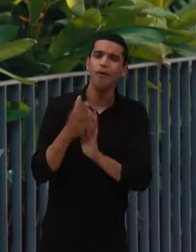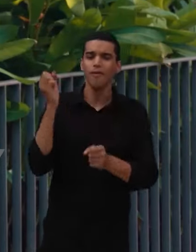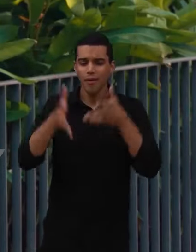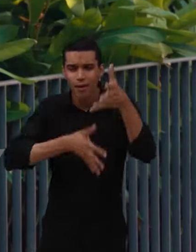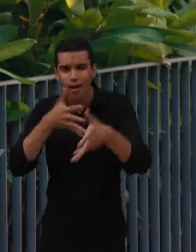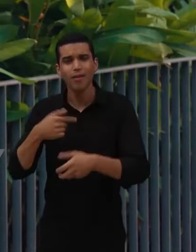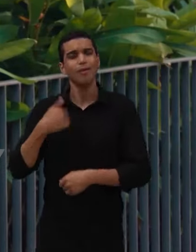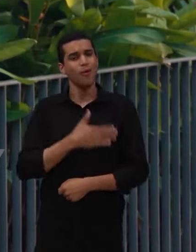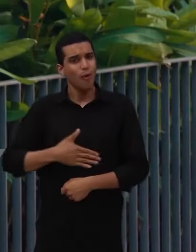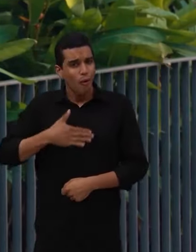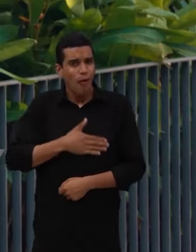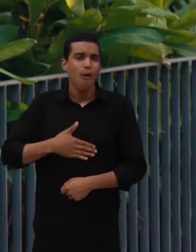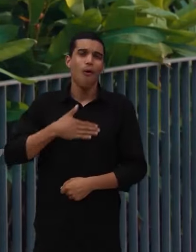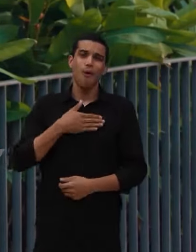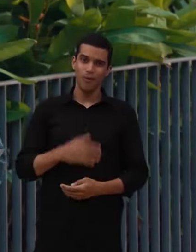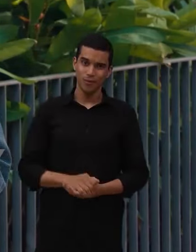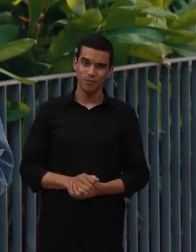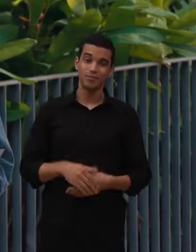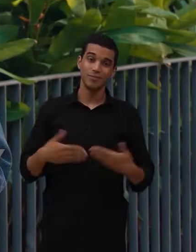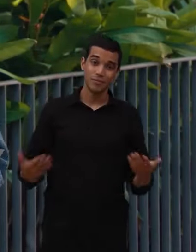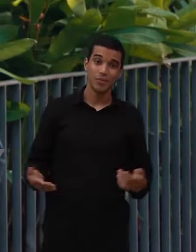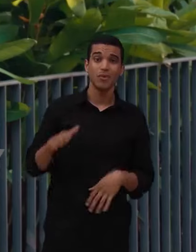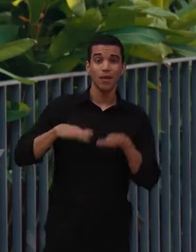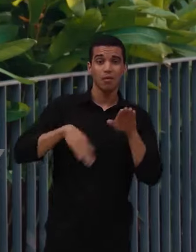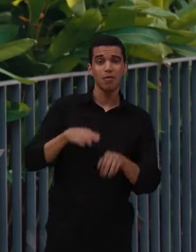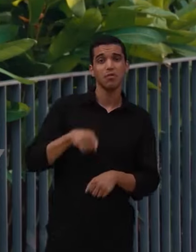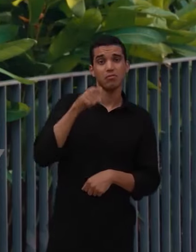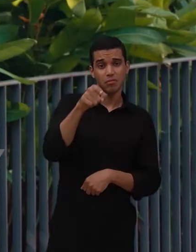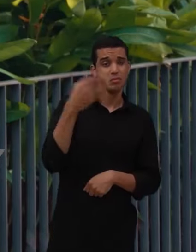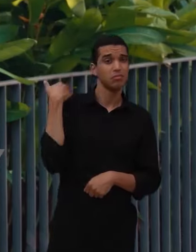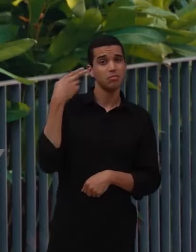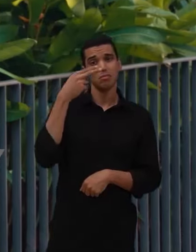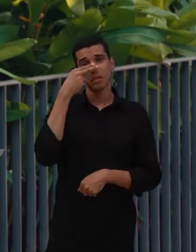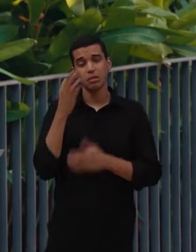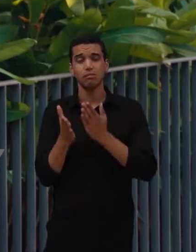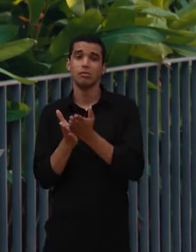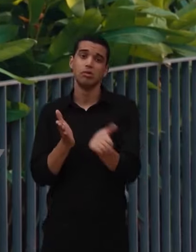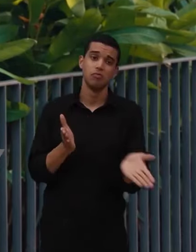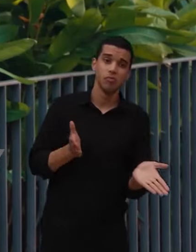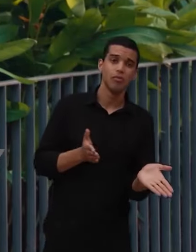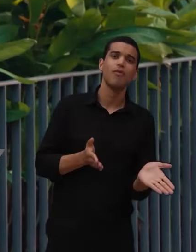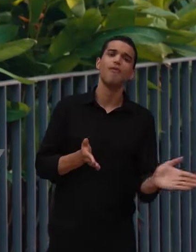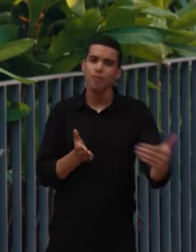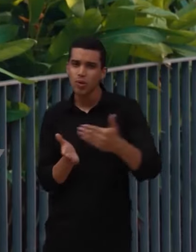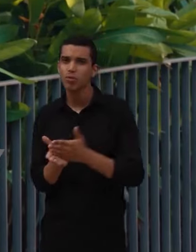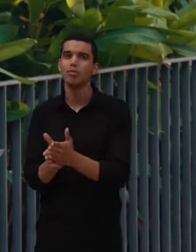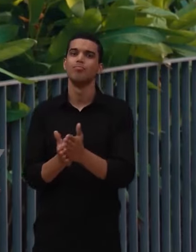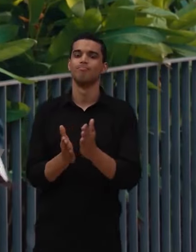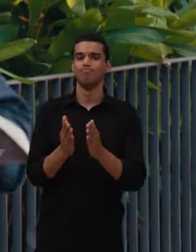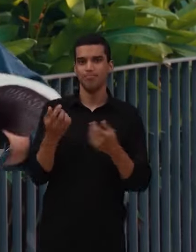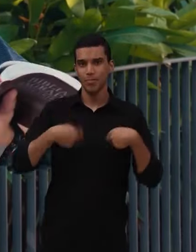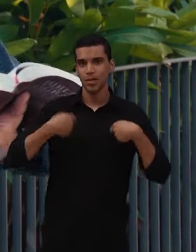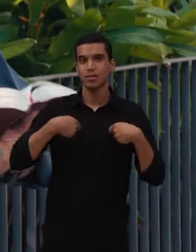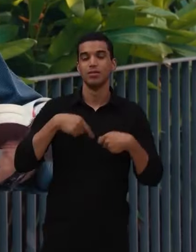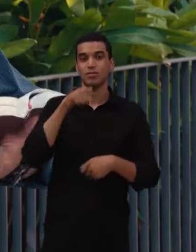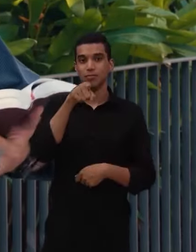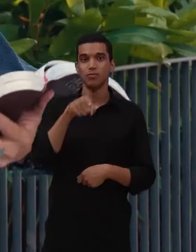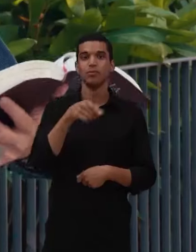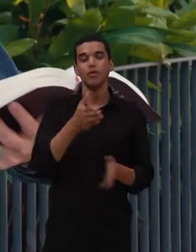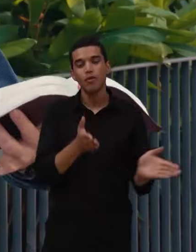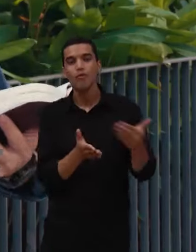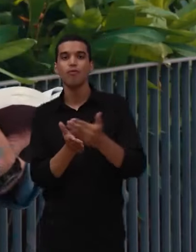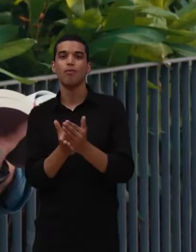o propósito. Você está preparado para voltar a louvar a Deus, entregar a tua